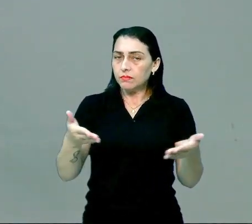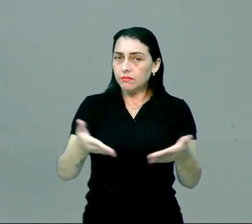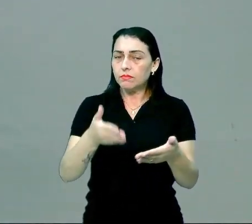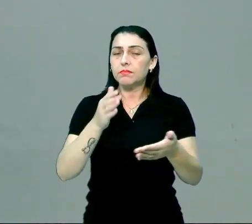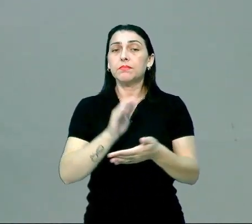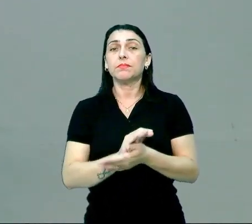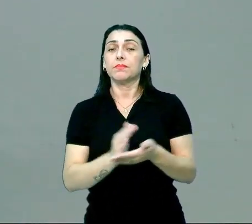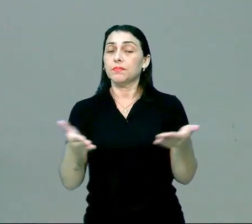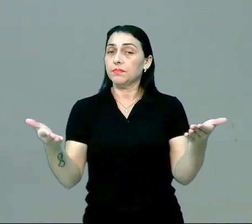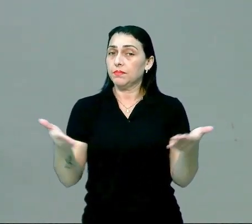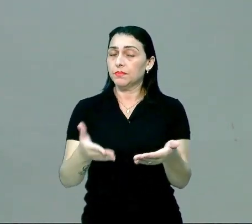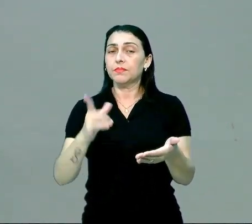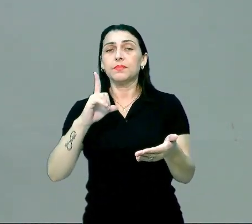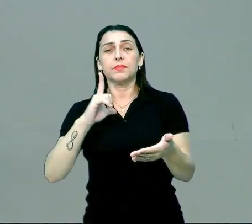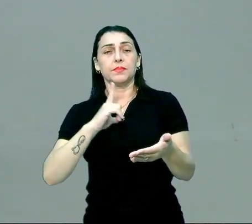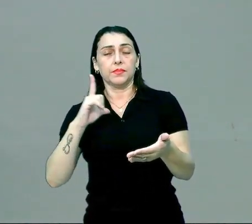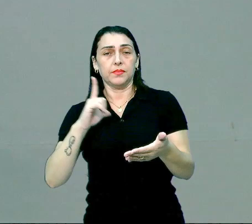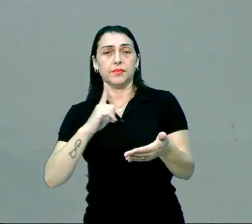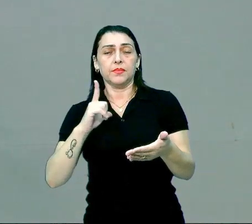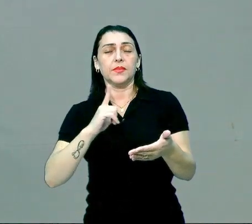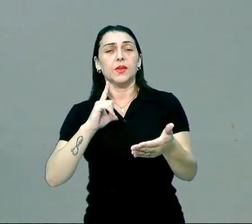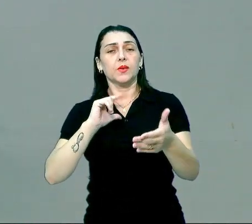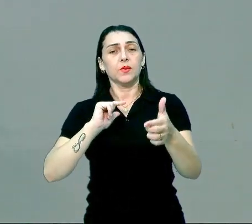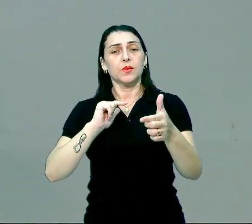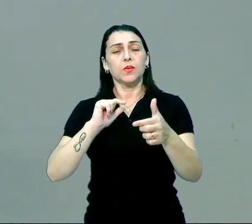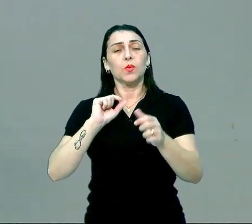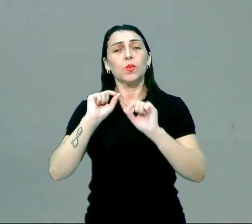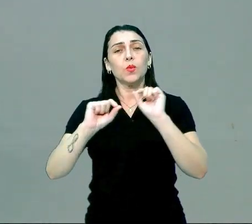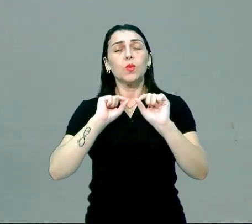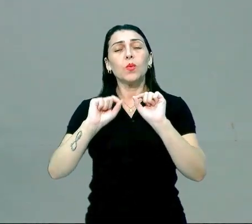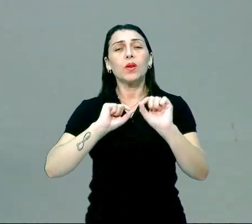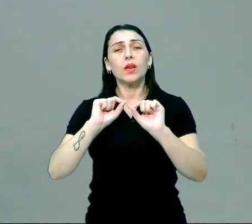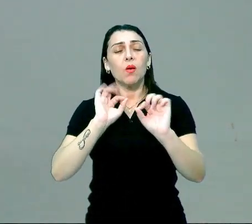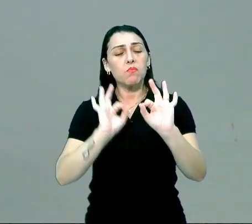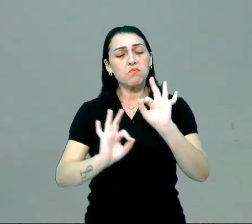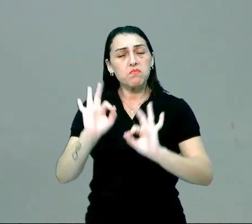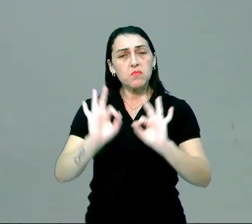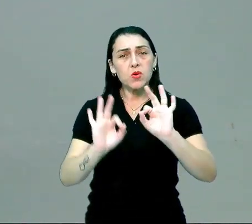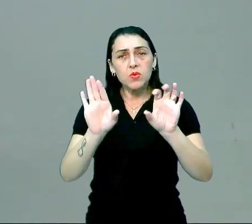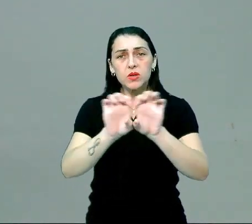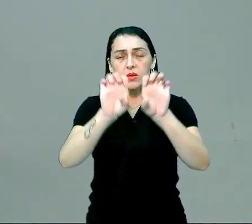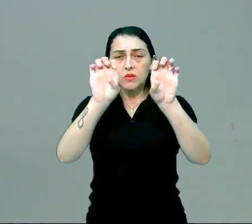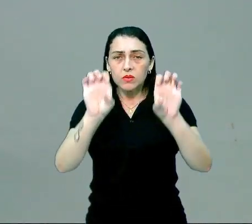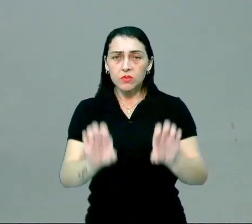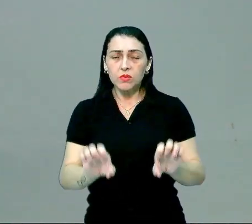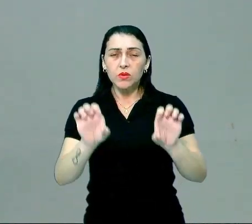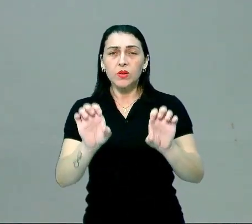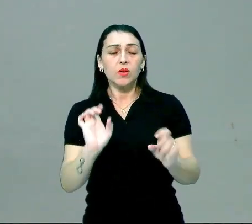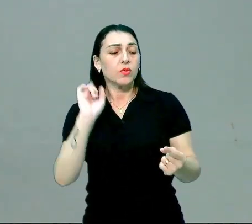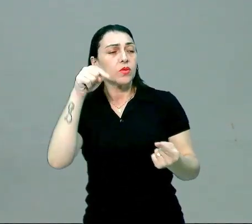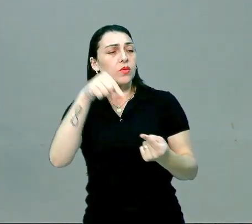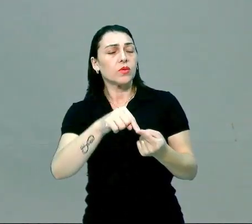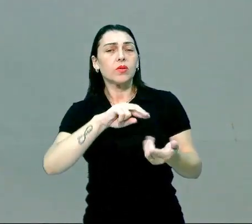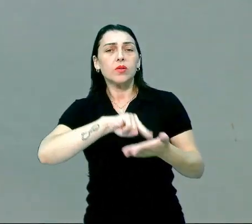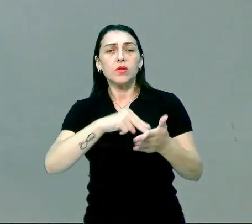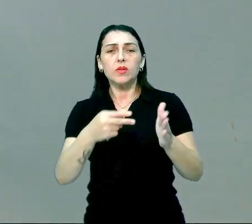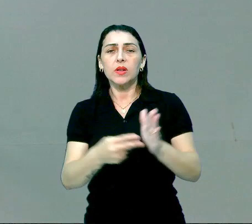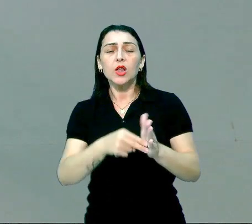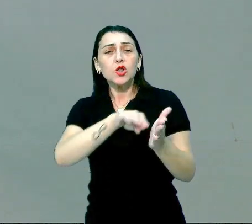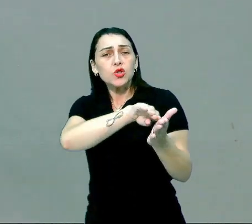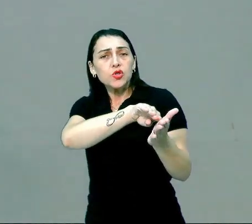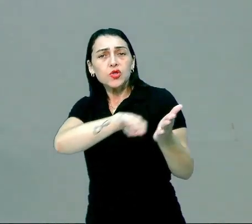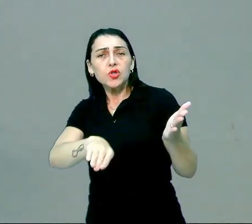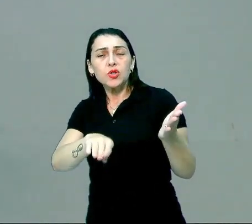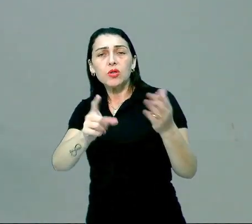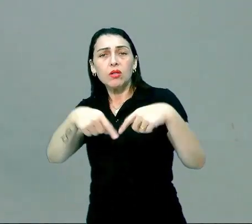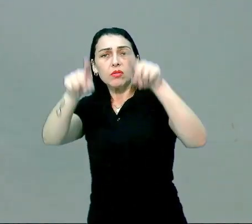pouco, hoje existe toda uma ação, há toda uma estrutura no sentido de